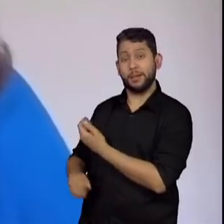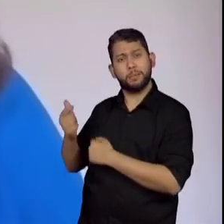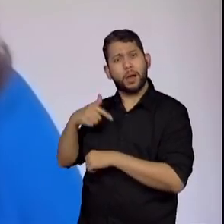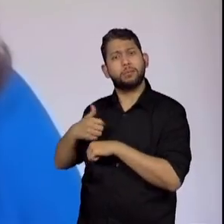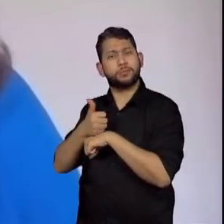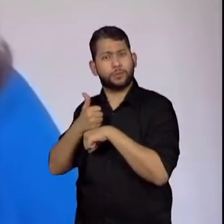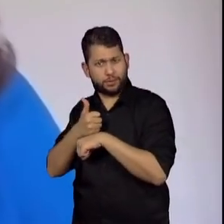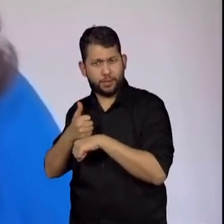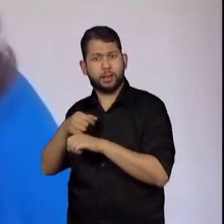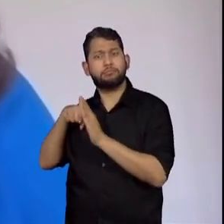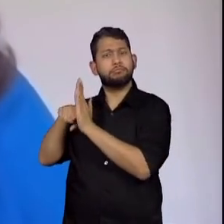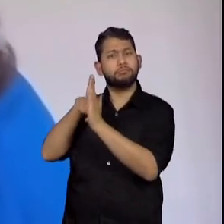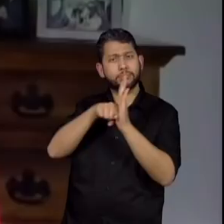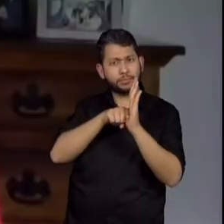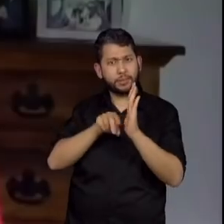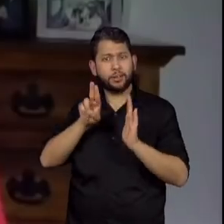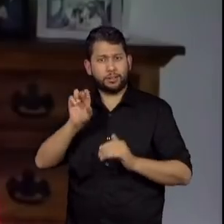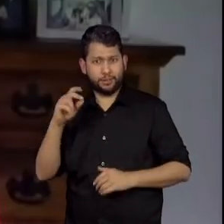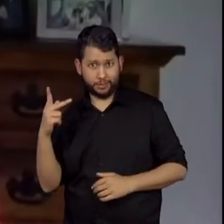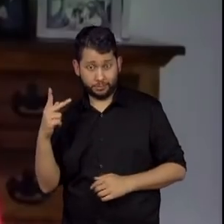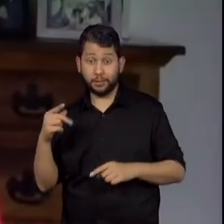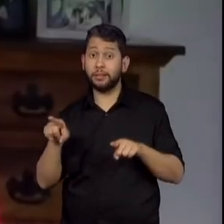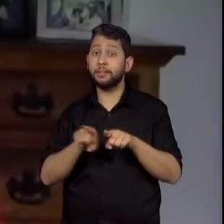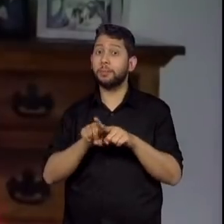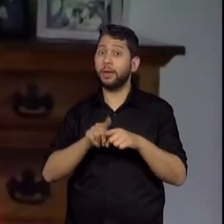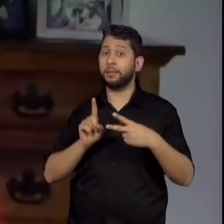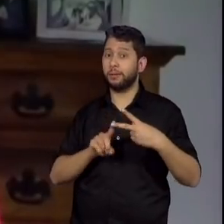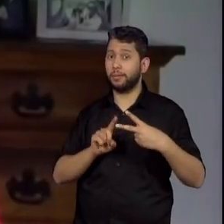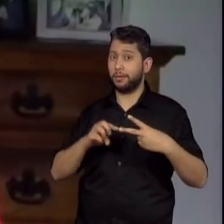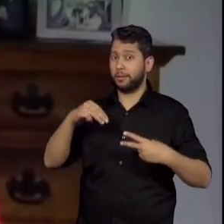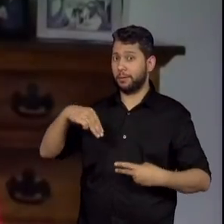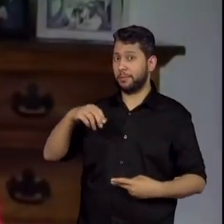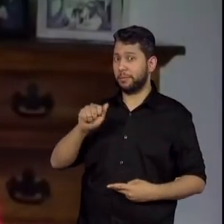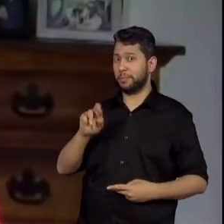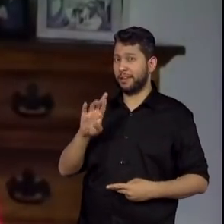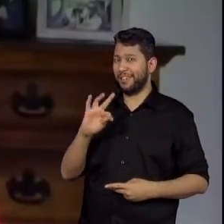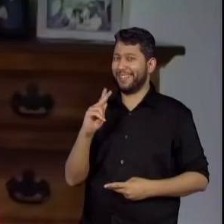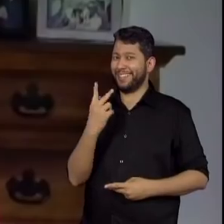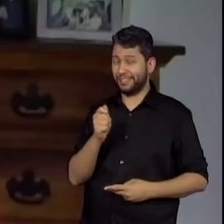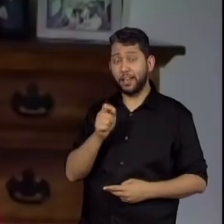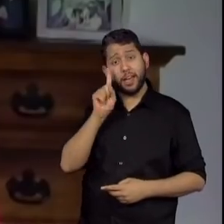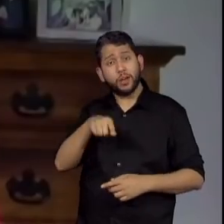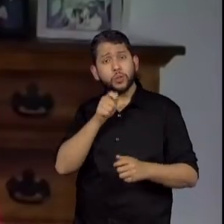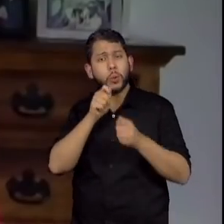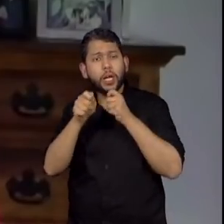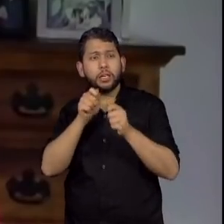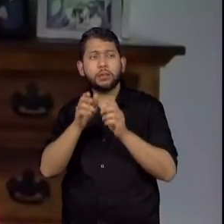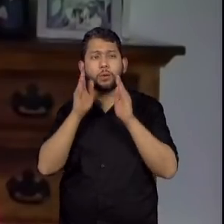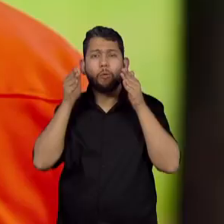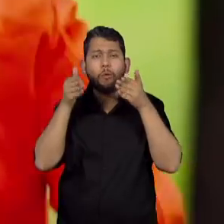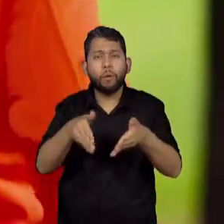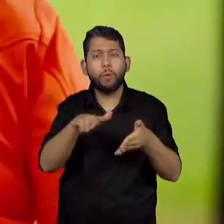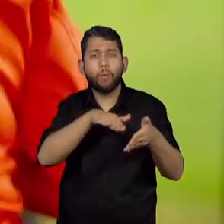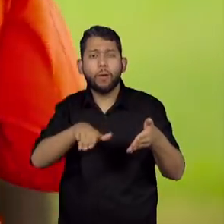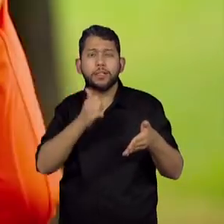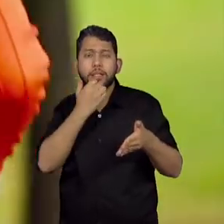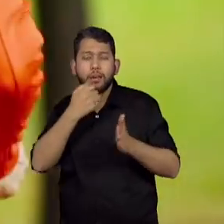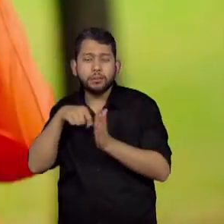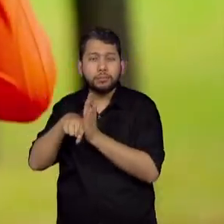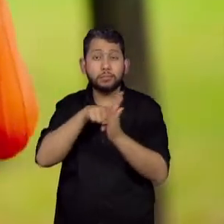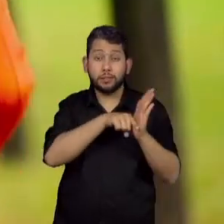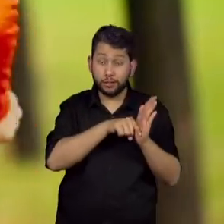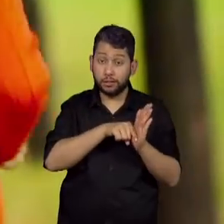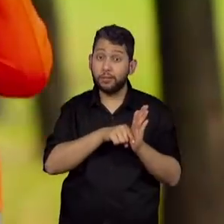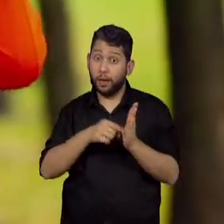da Universidade de São Paulo, e Marta San Juan França, jornalista especializada em ciências, lançam